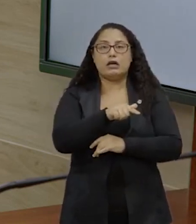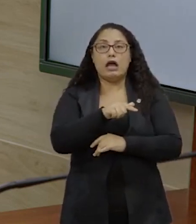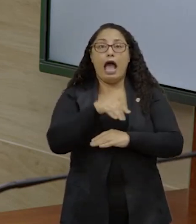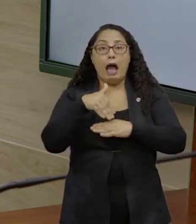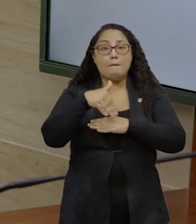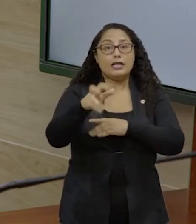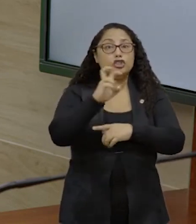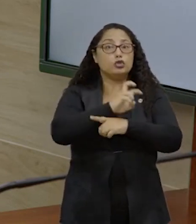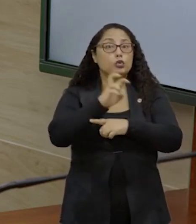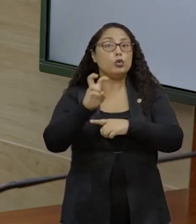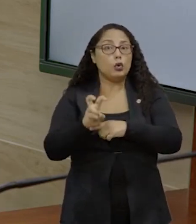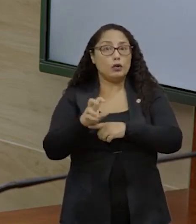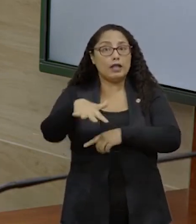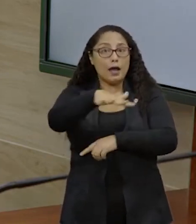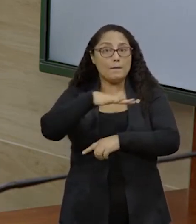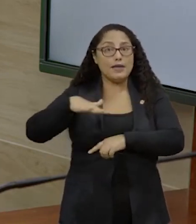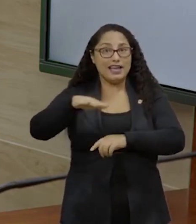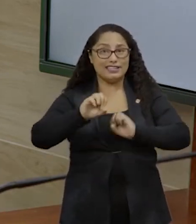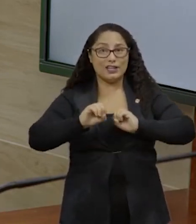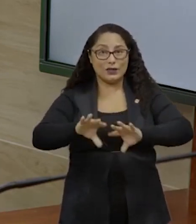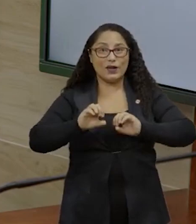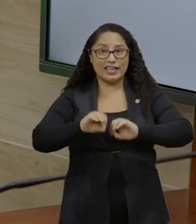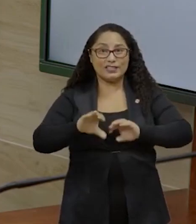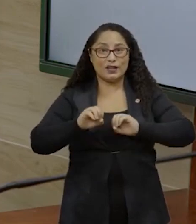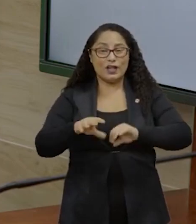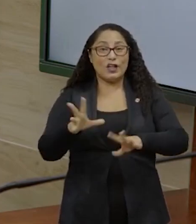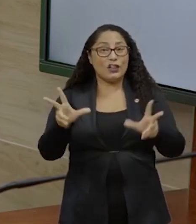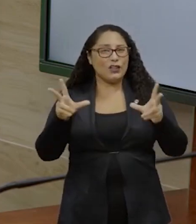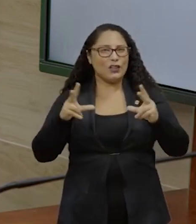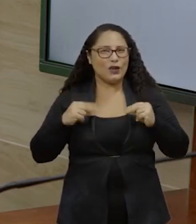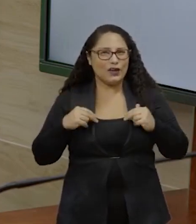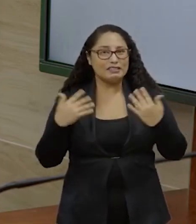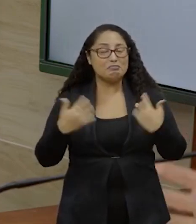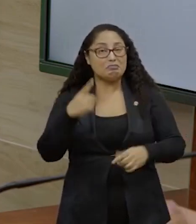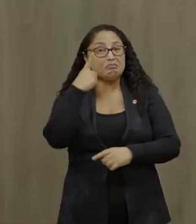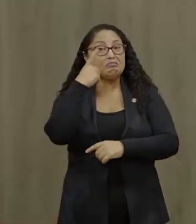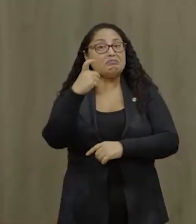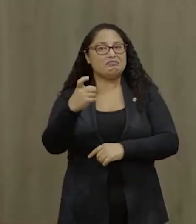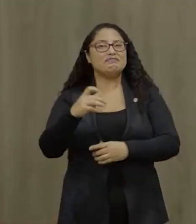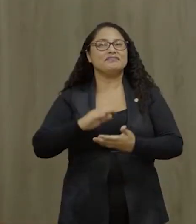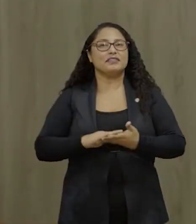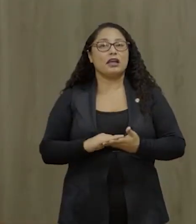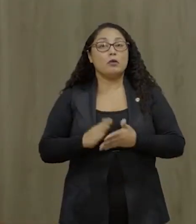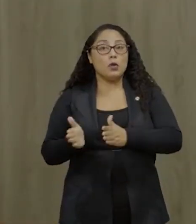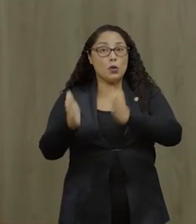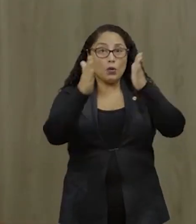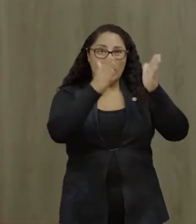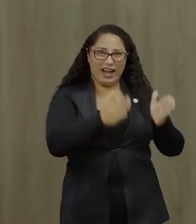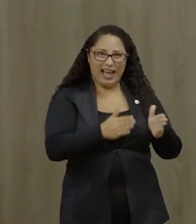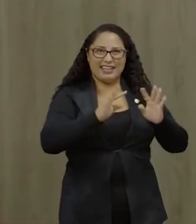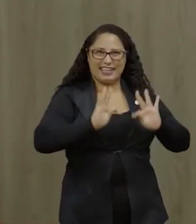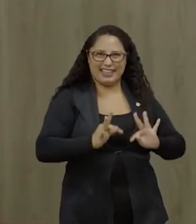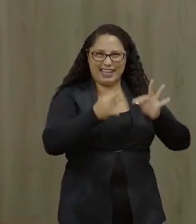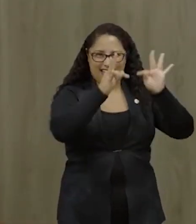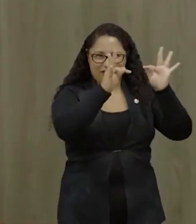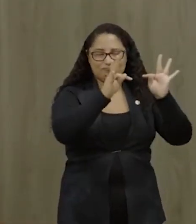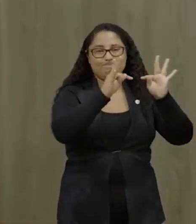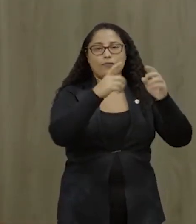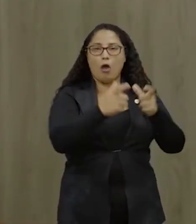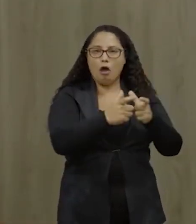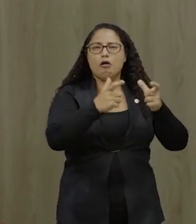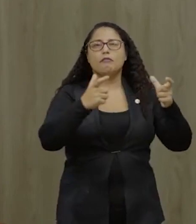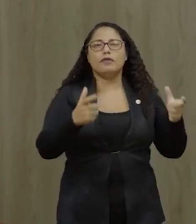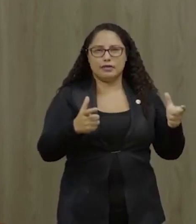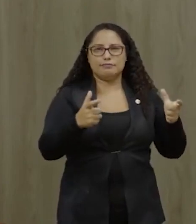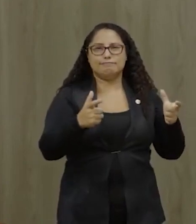pelo robô no ambiente educacional também. Entendi, nossa. Não, é interessante, né, porque se por um lado a tecnologia